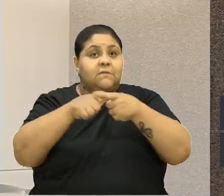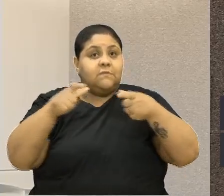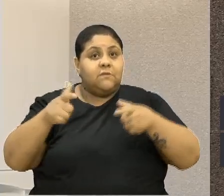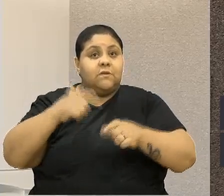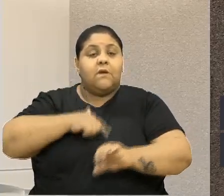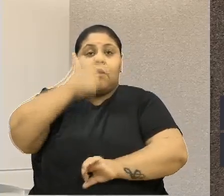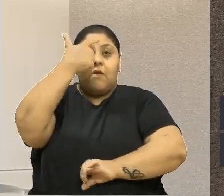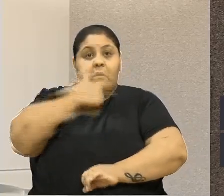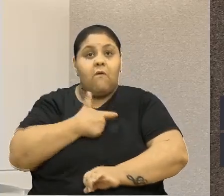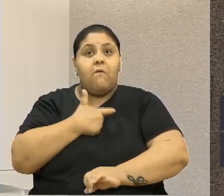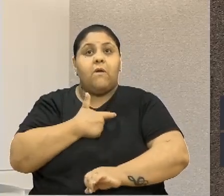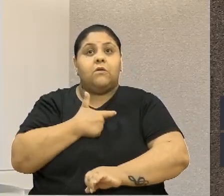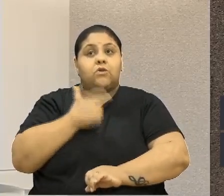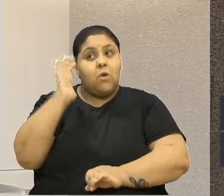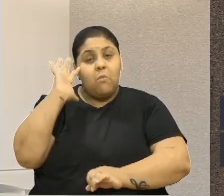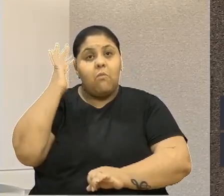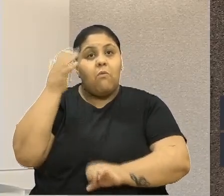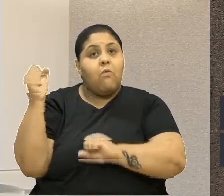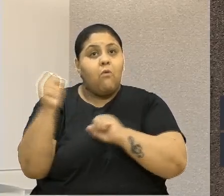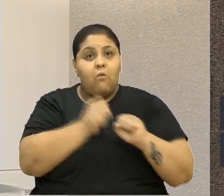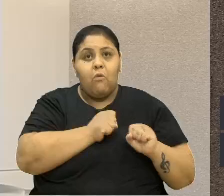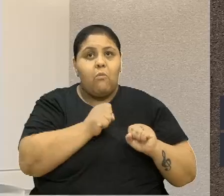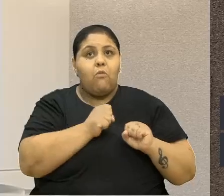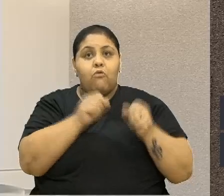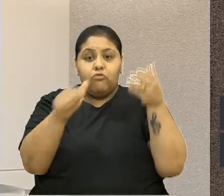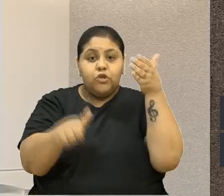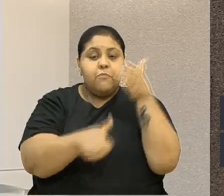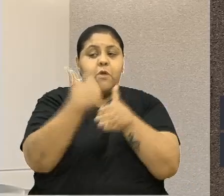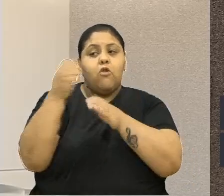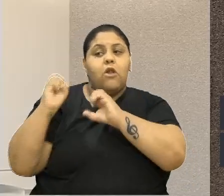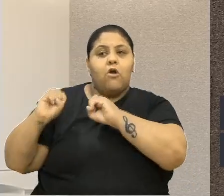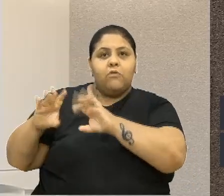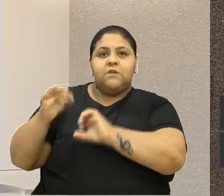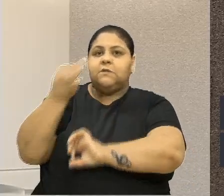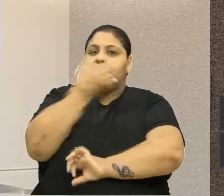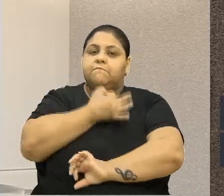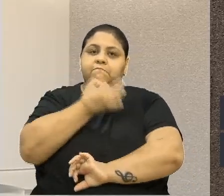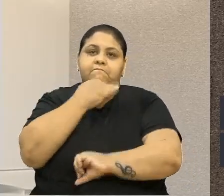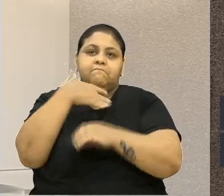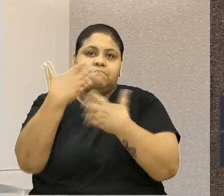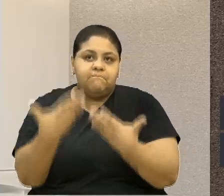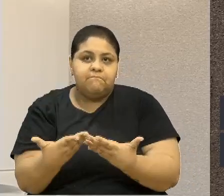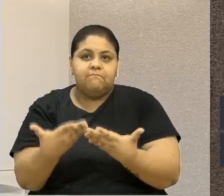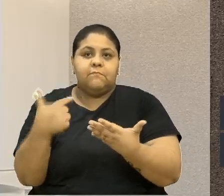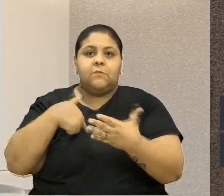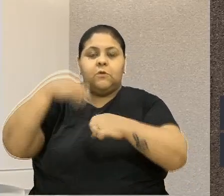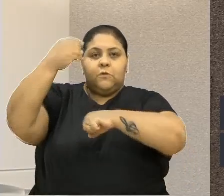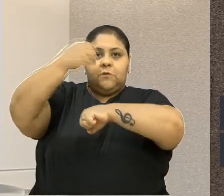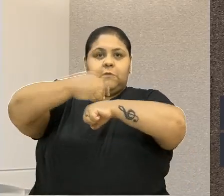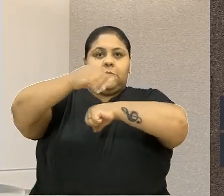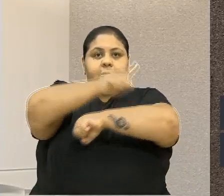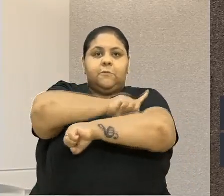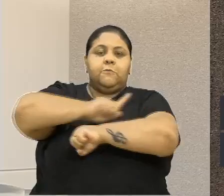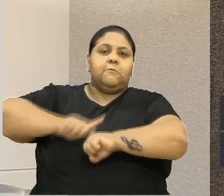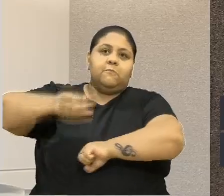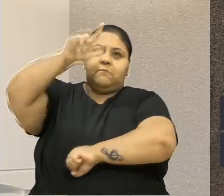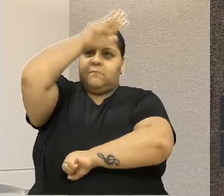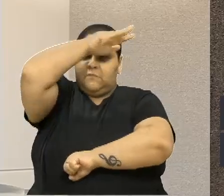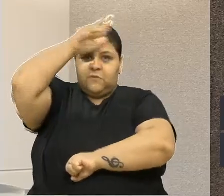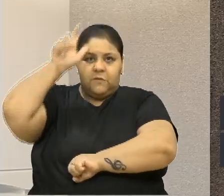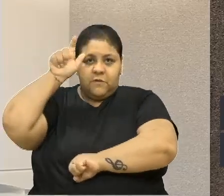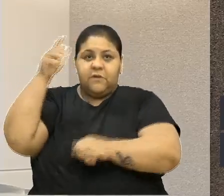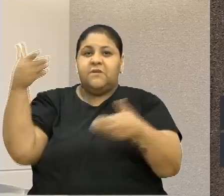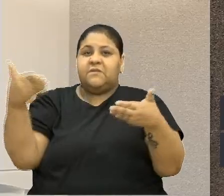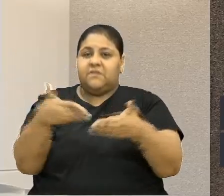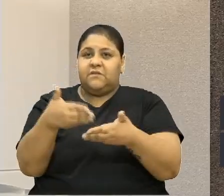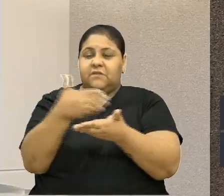eu acho que isso aqui é uma solução que pode dar um salto no ensino para Caxias do Sul. Então, fica essa dica para o governo municipal, já que